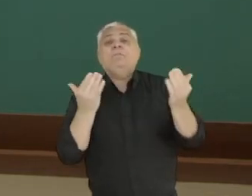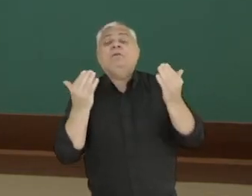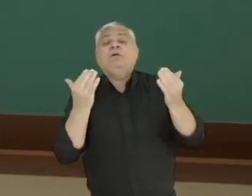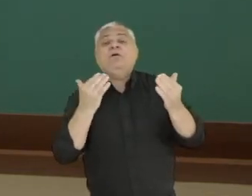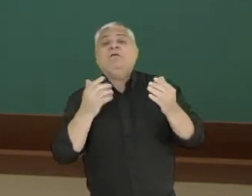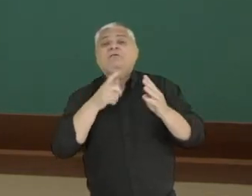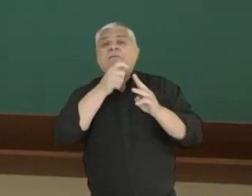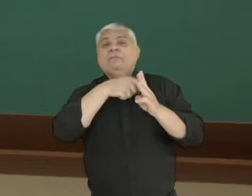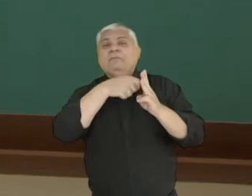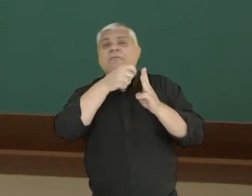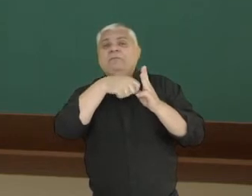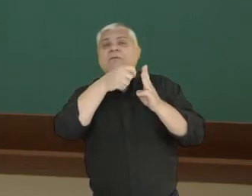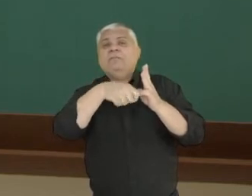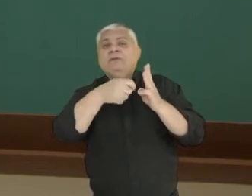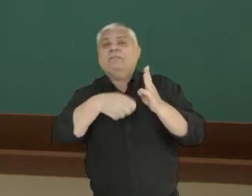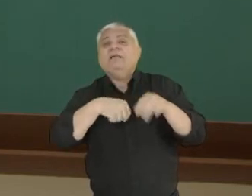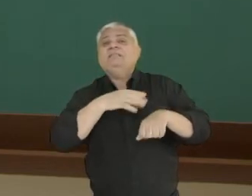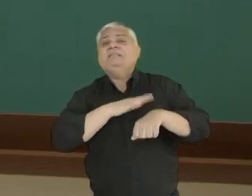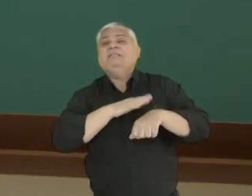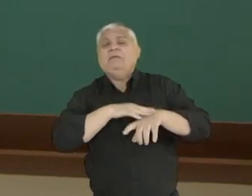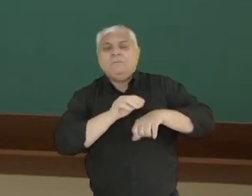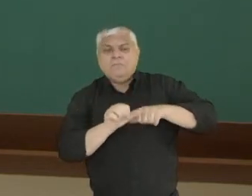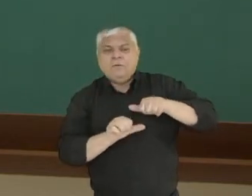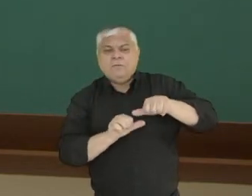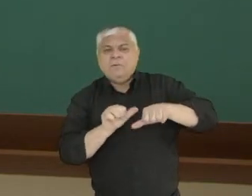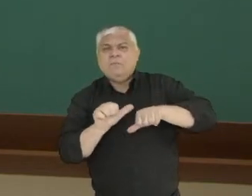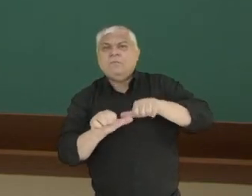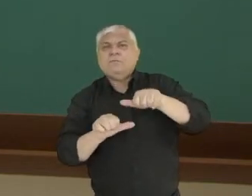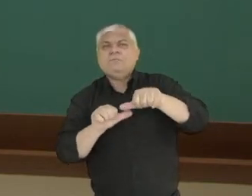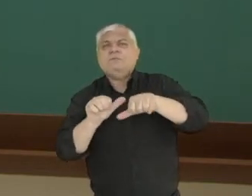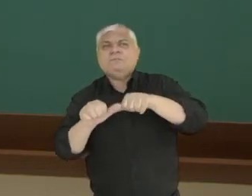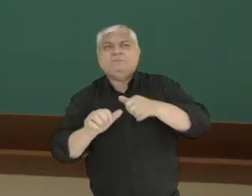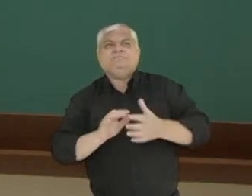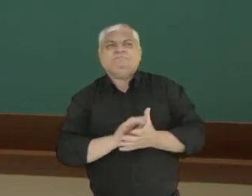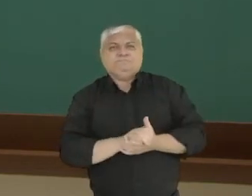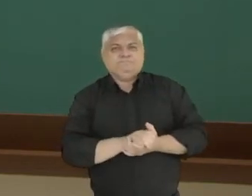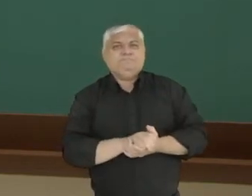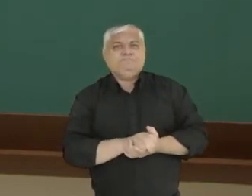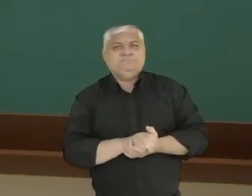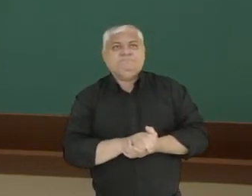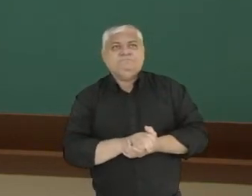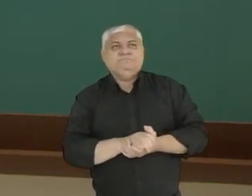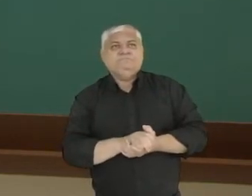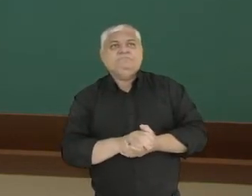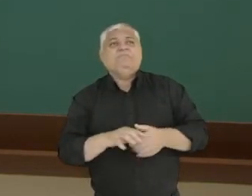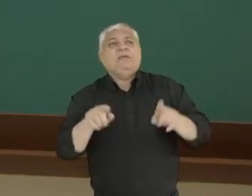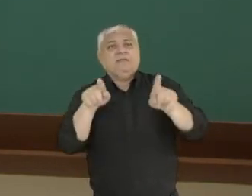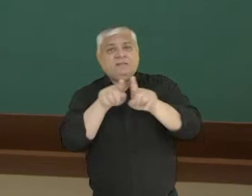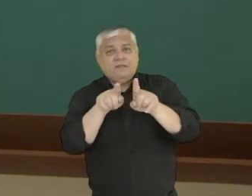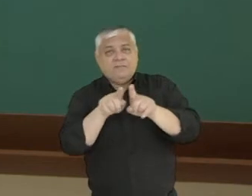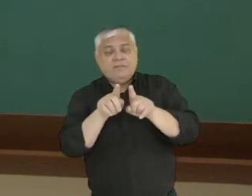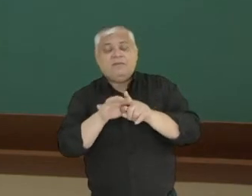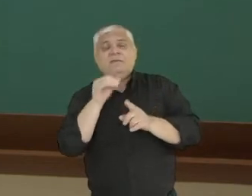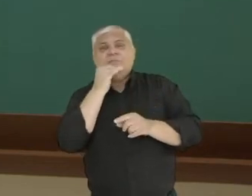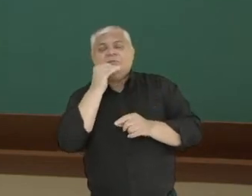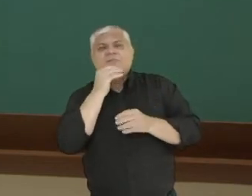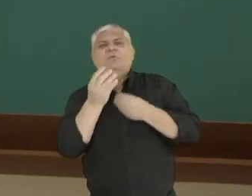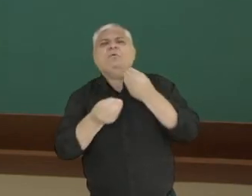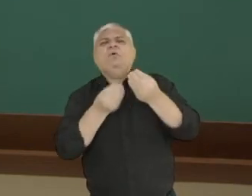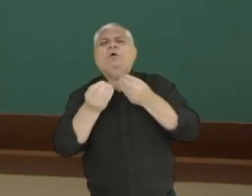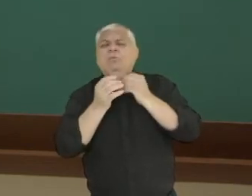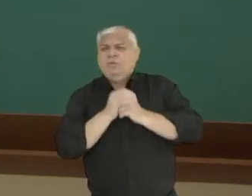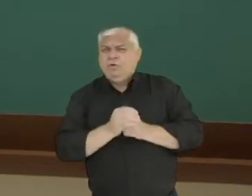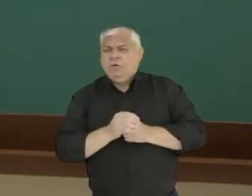fazendo justamente referência a essa mudança ao longo do tempo. E a análise multitemporal.